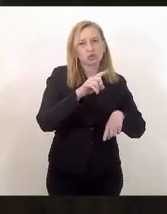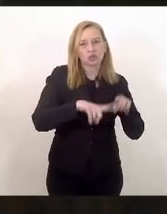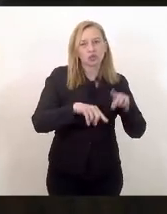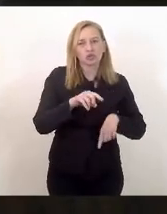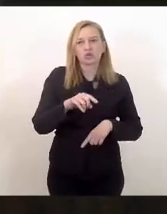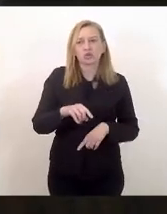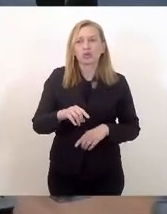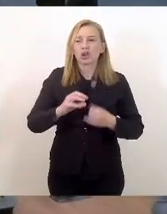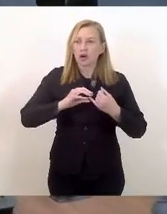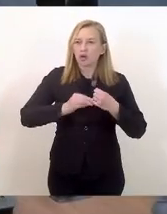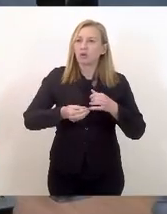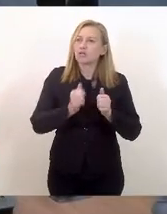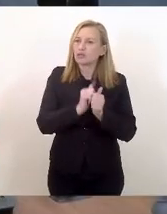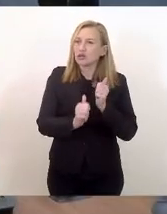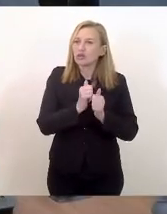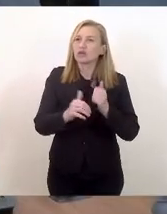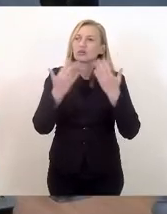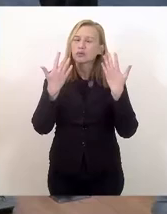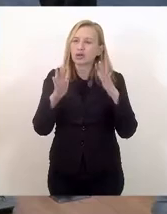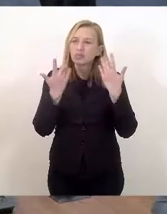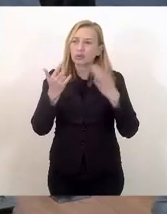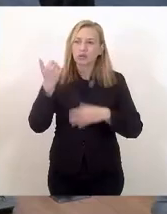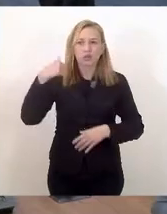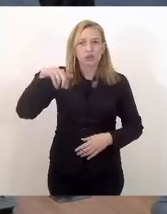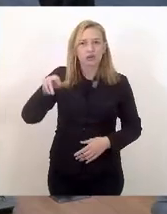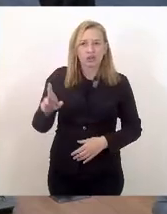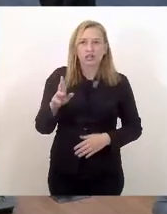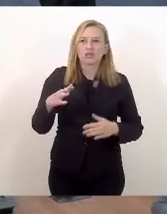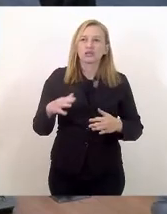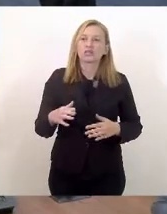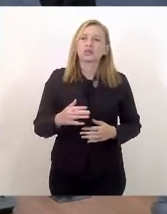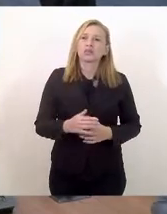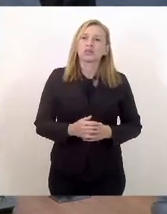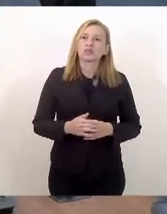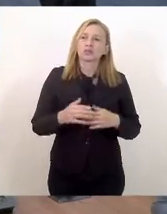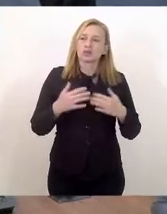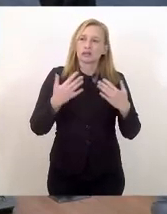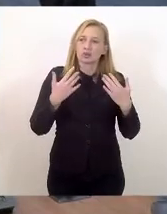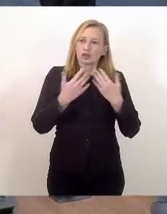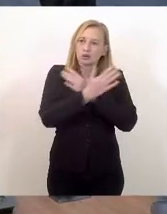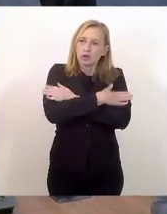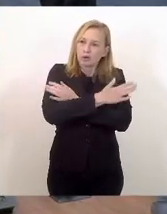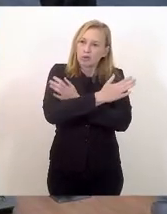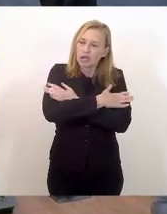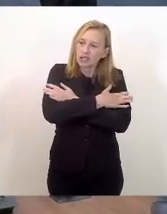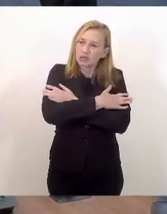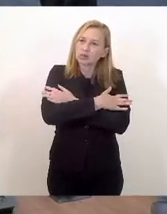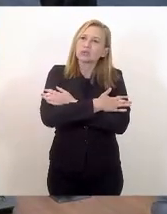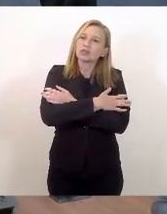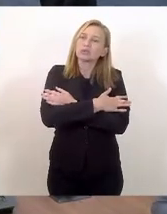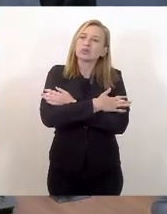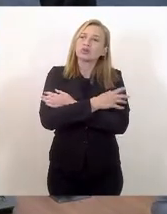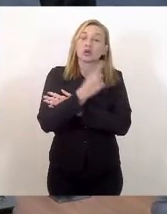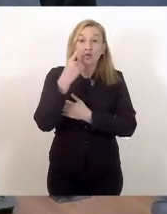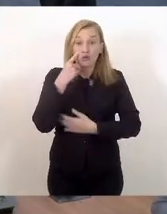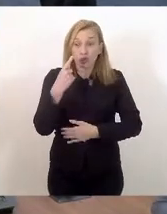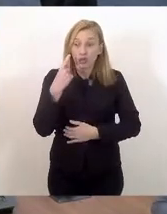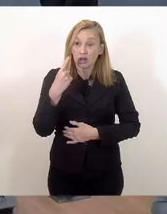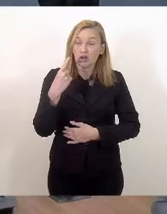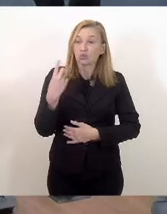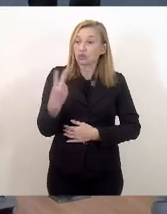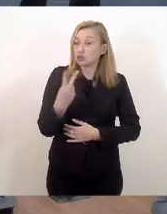feijão, parabenizo o Rosenberg, saúdo, o abraço afetivo